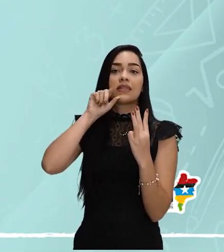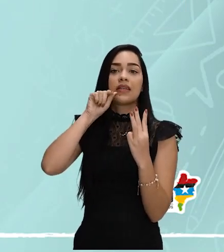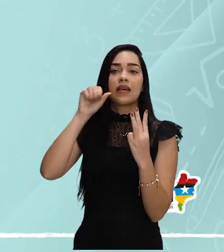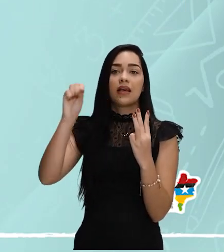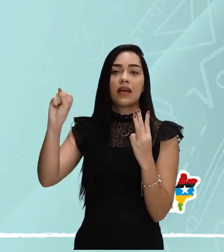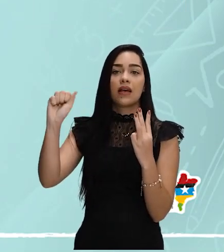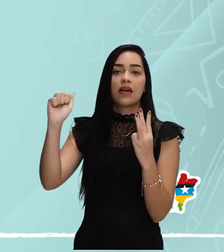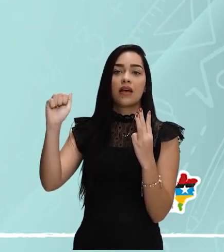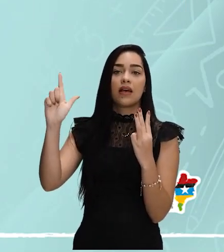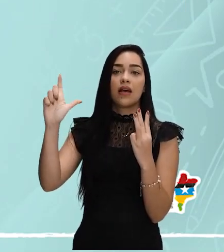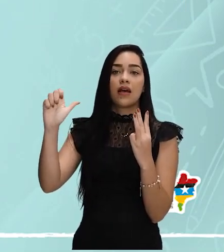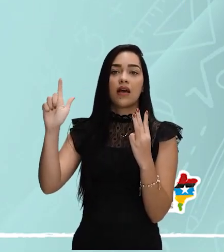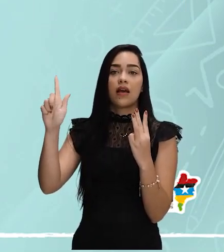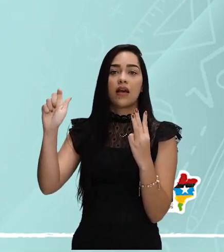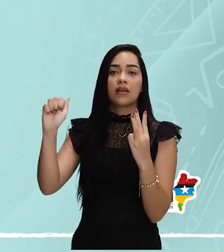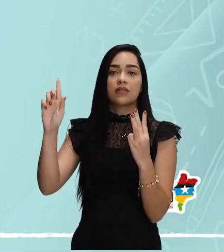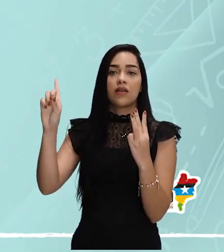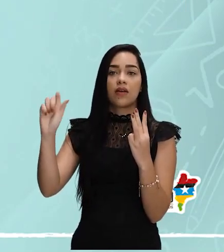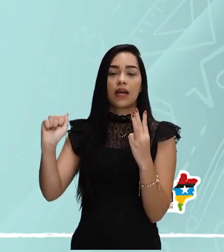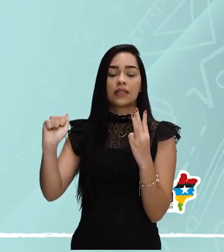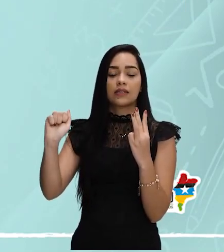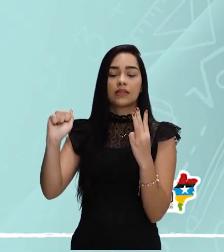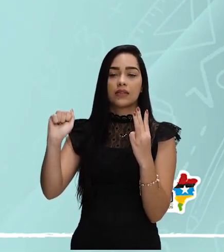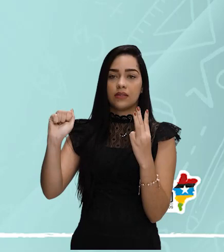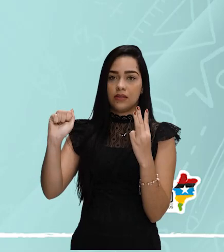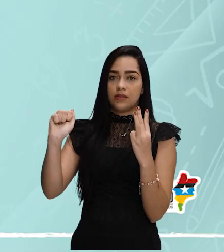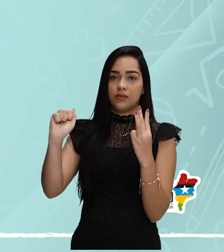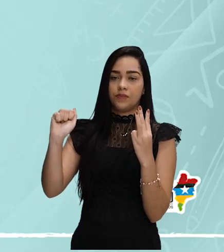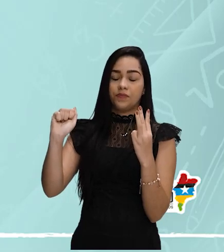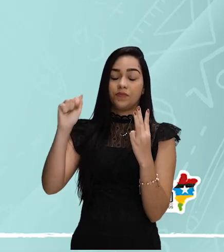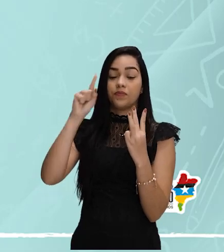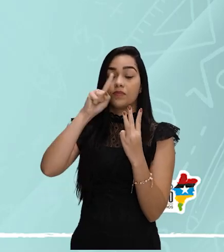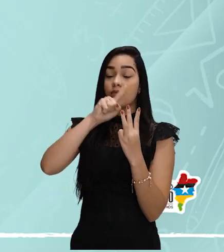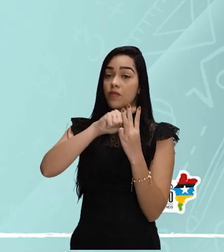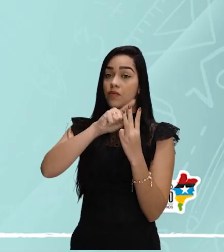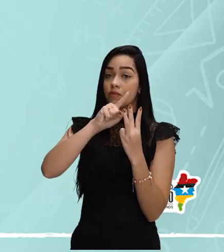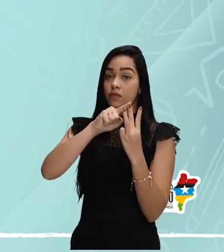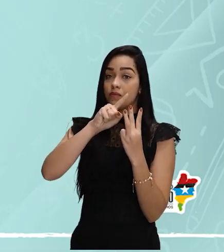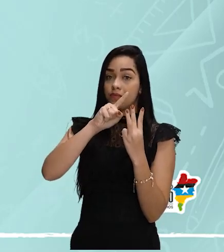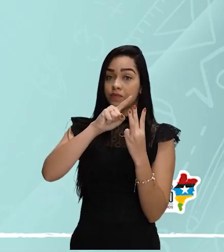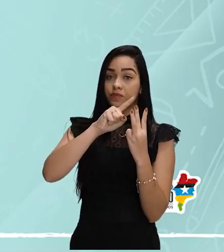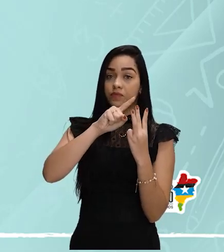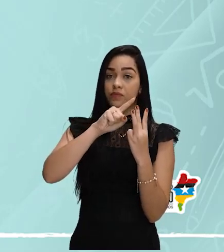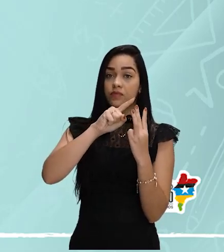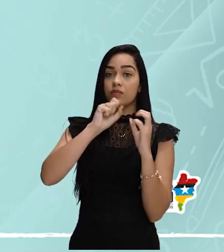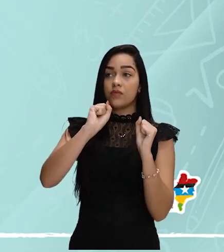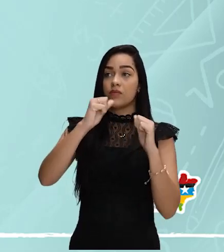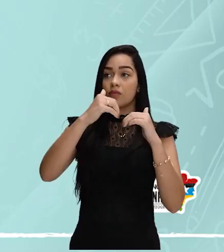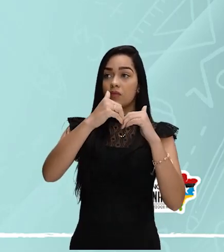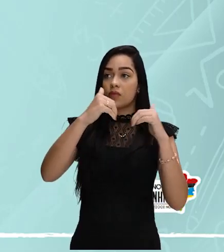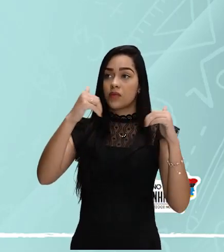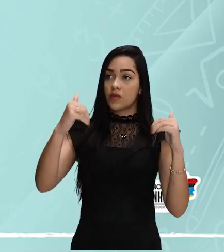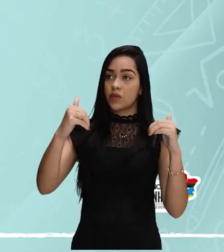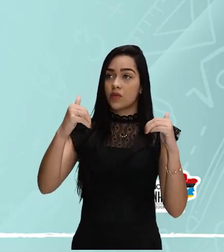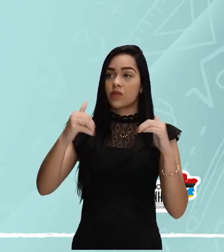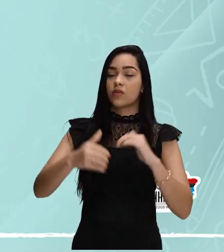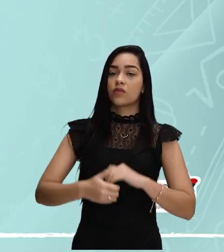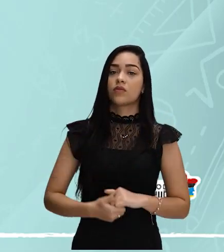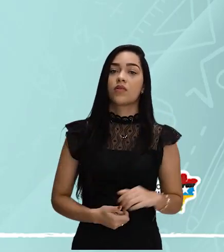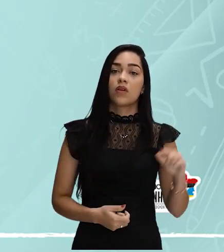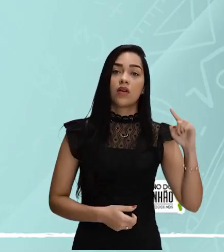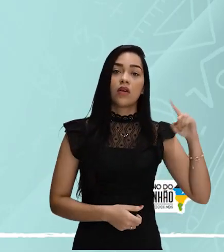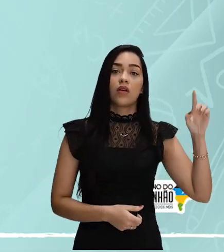água salgada, ambientes marinhos, que se divide nas seguintes zonas: zona nerítica,